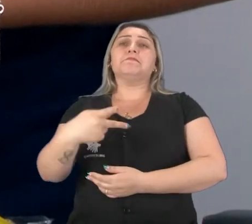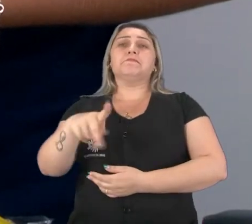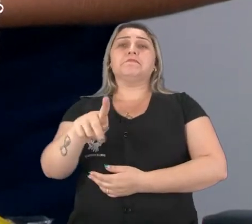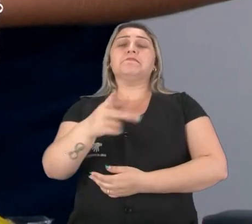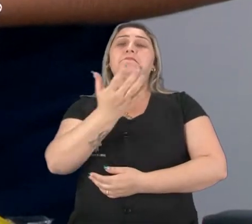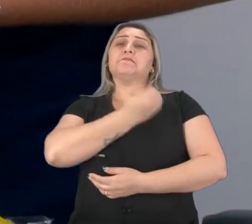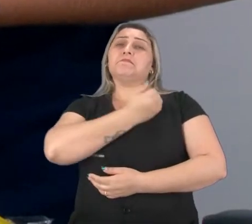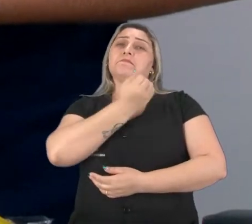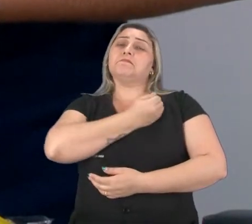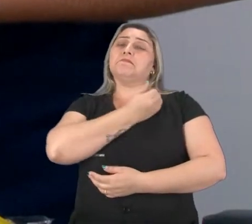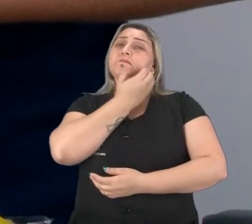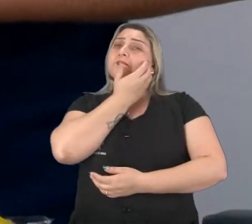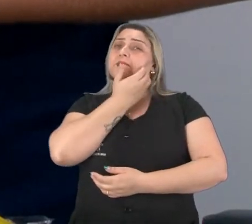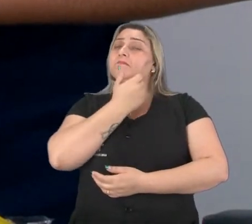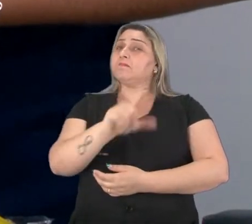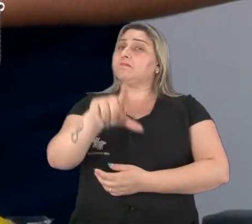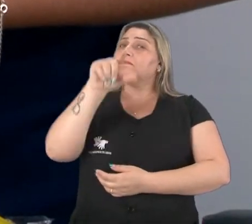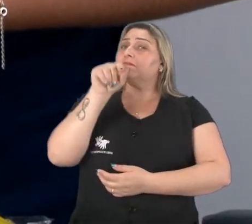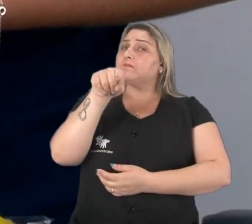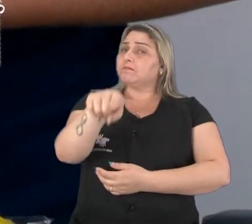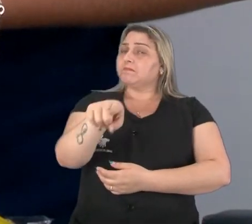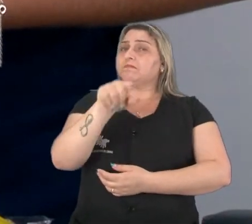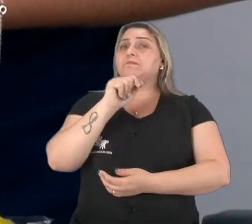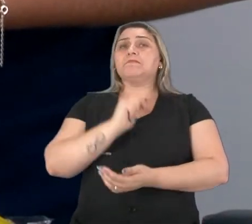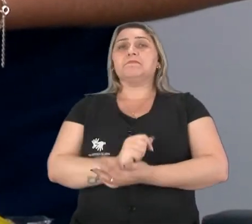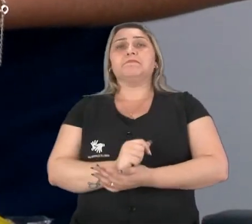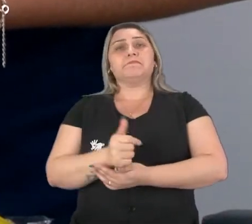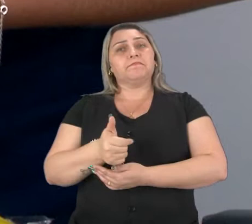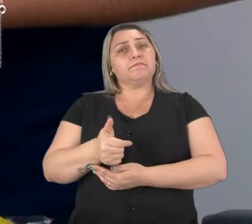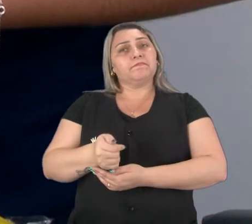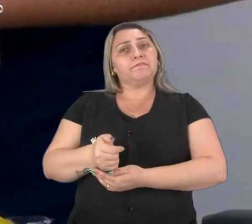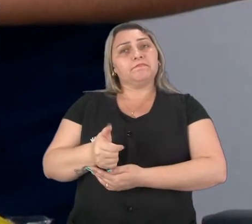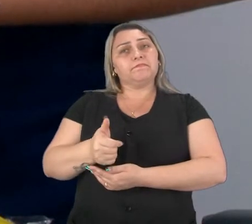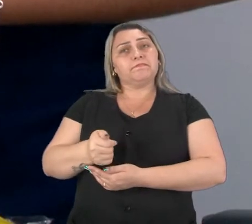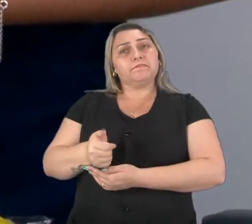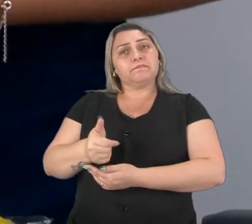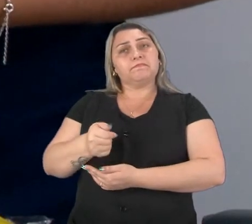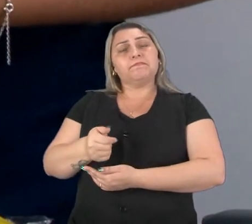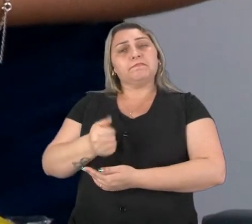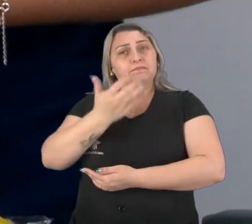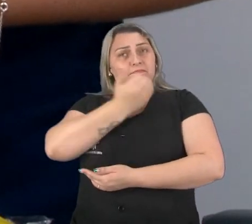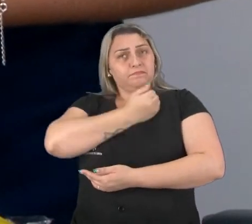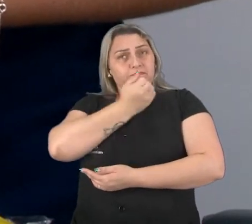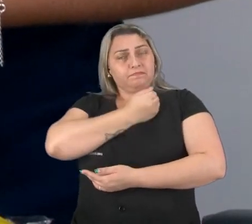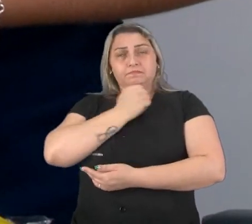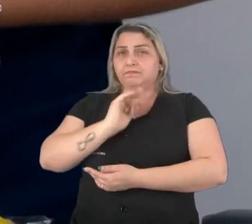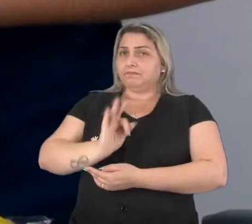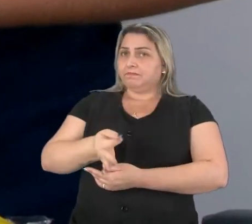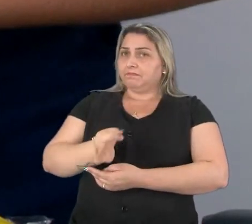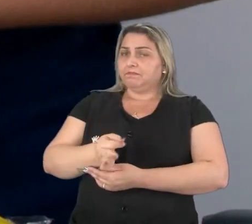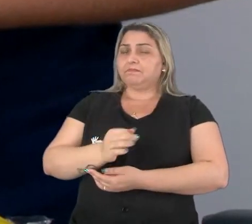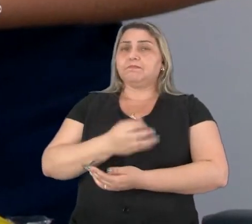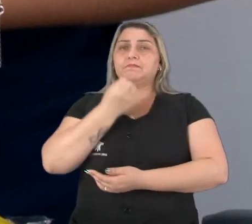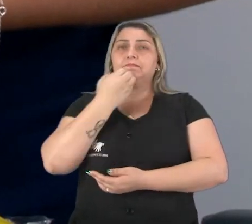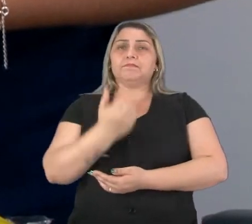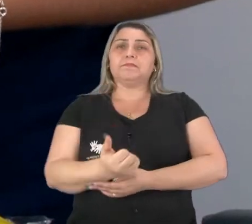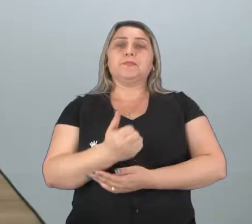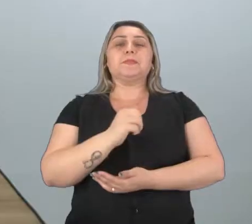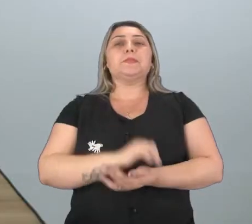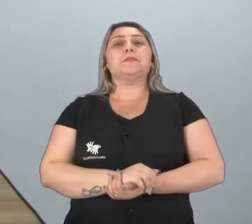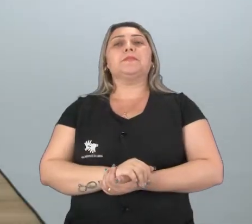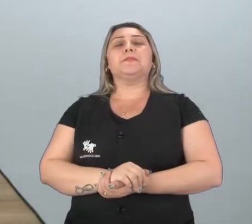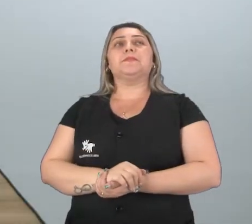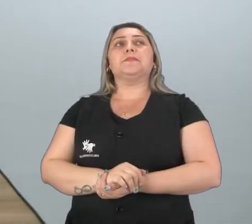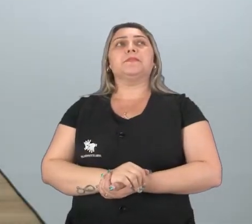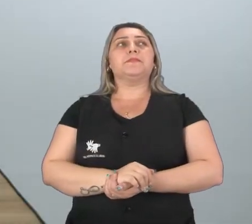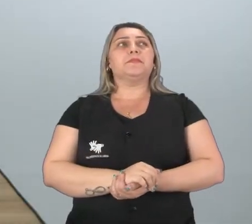canal favorito? Você vai ter que teclar aqui o número, né? Muito bem, você vai ter que